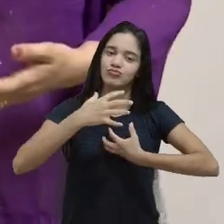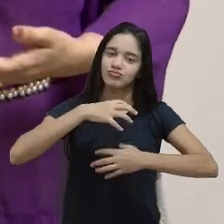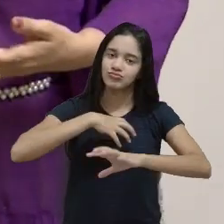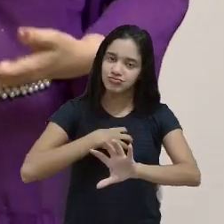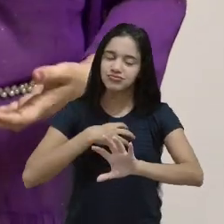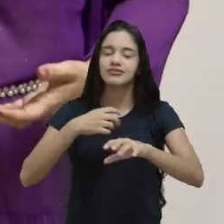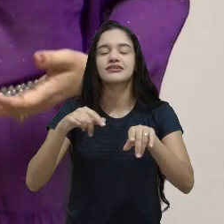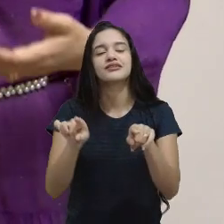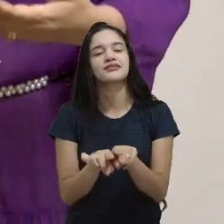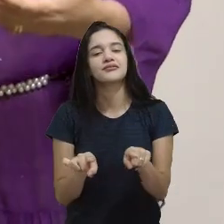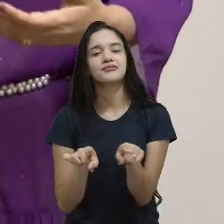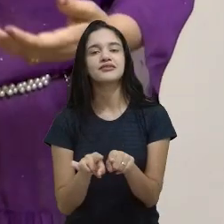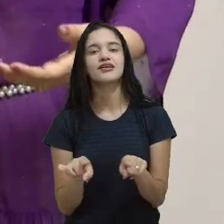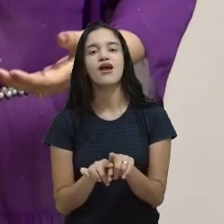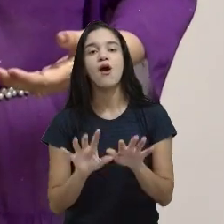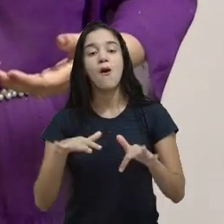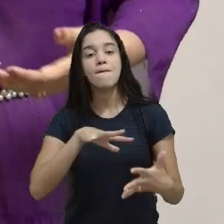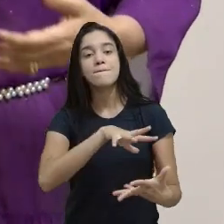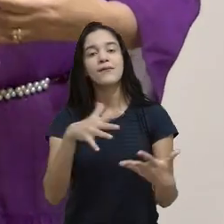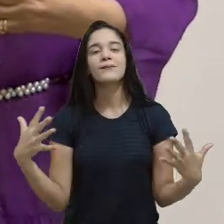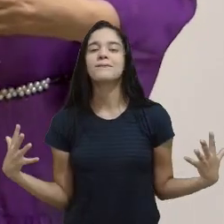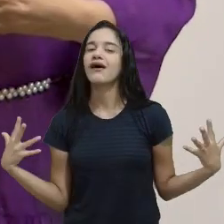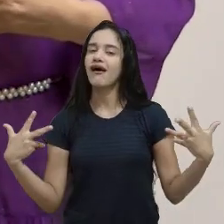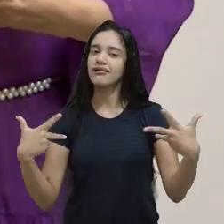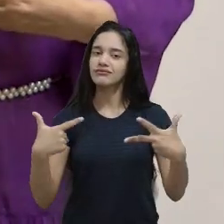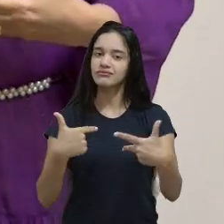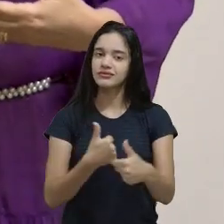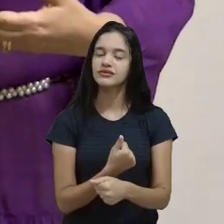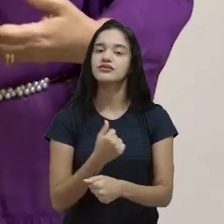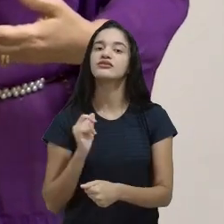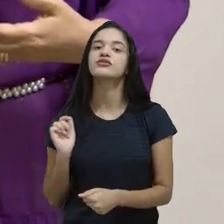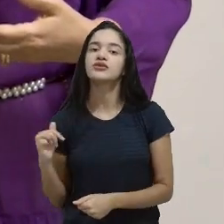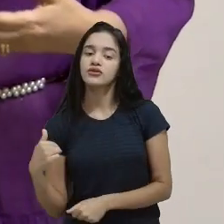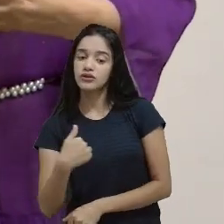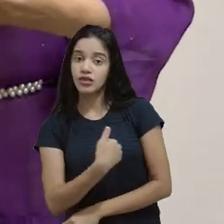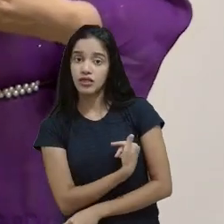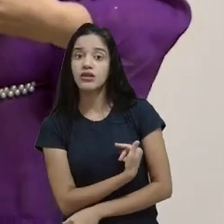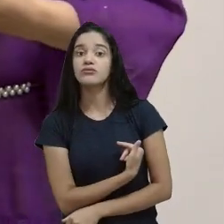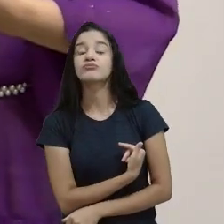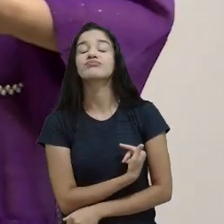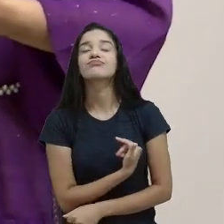é? Um mundo maravilhoso, onde nós possamos